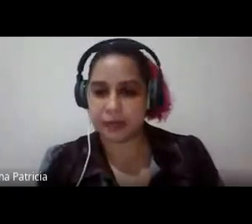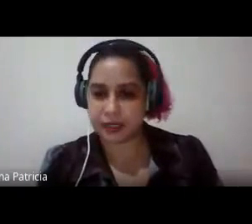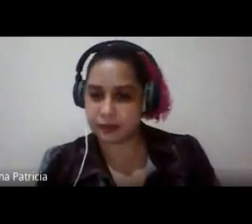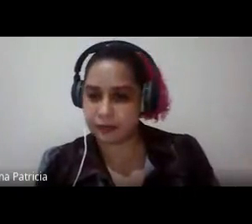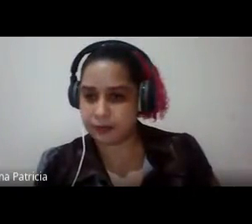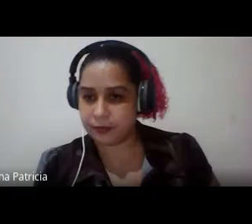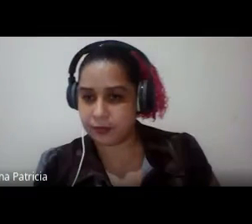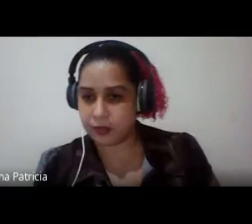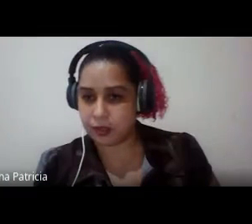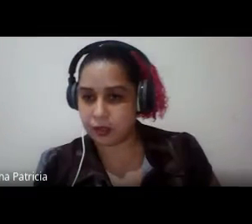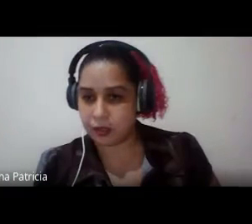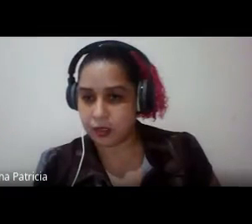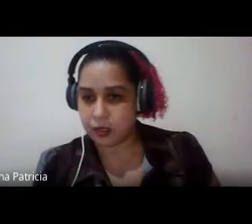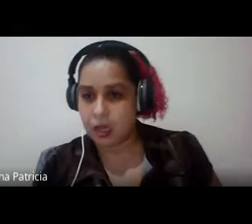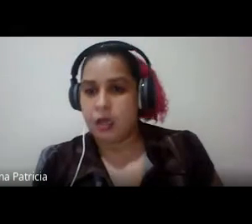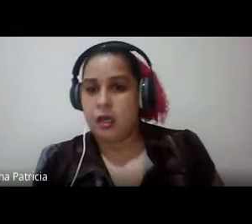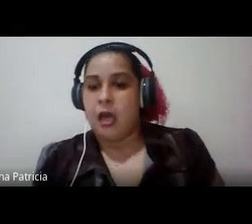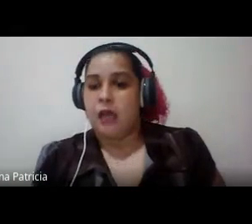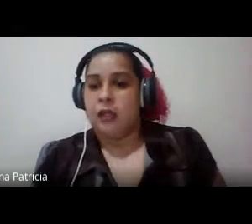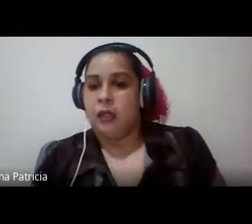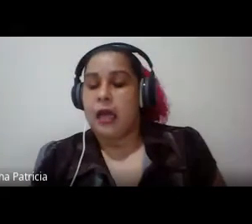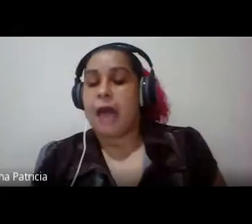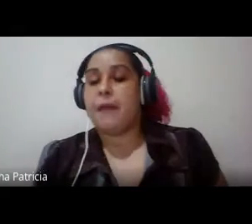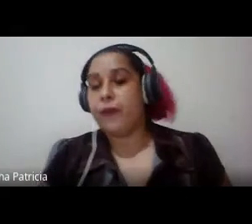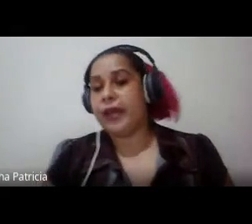daqui querendo fazer um curso de Libras.